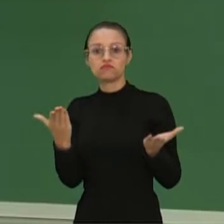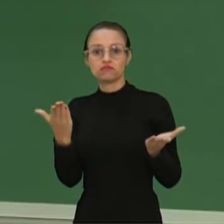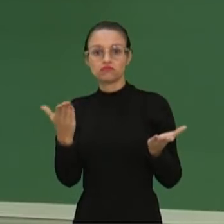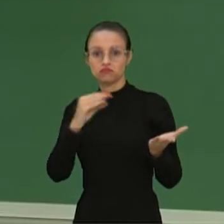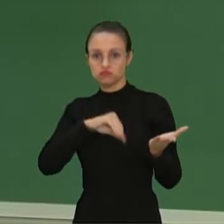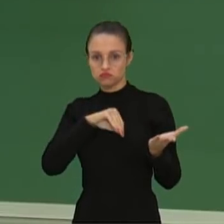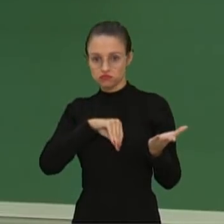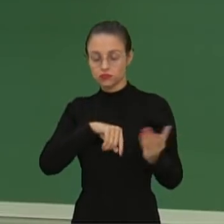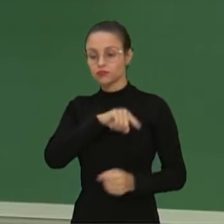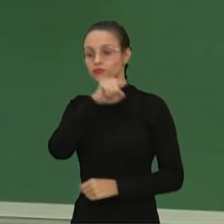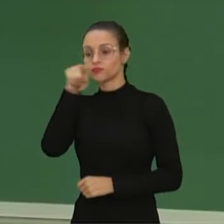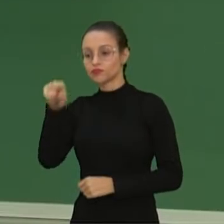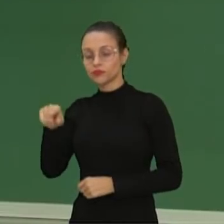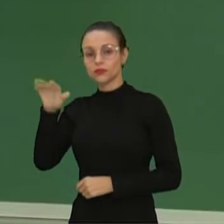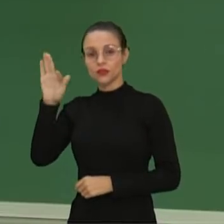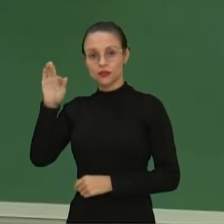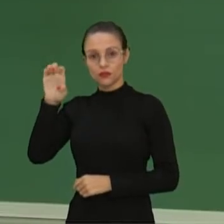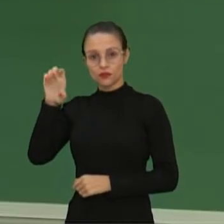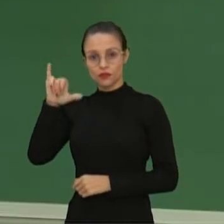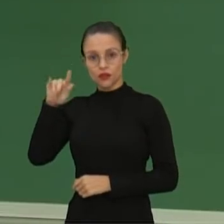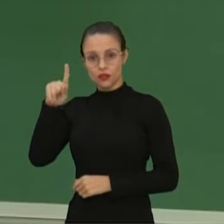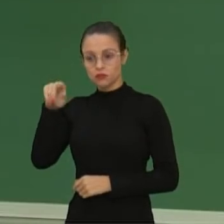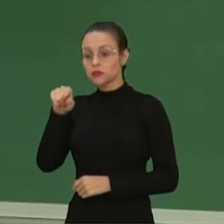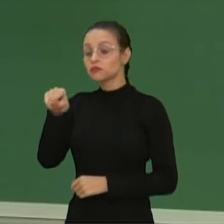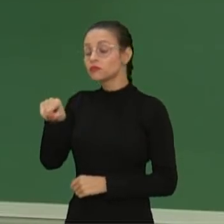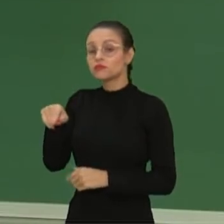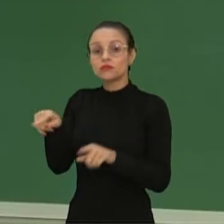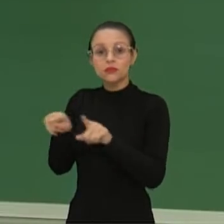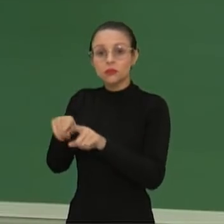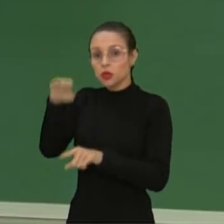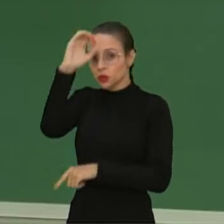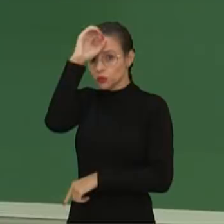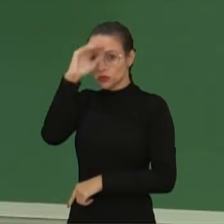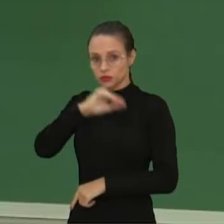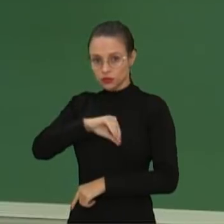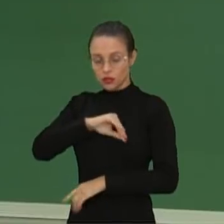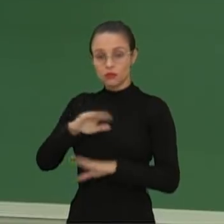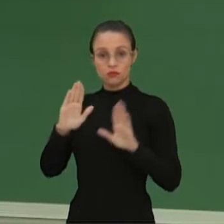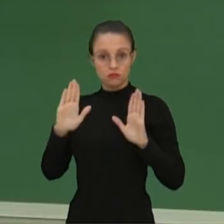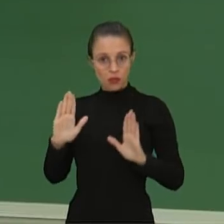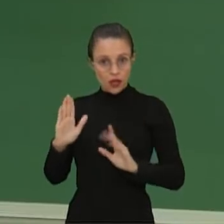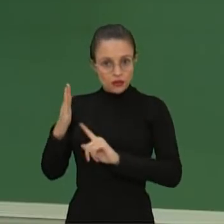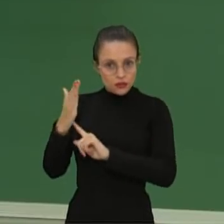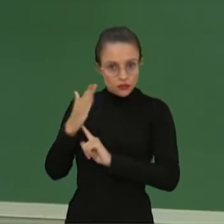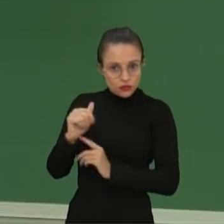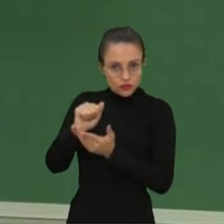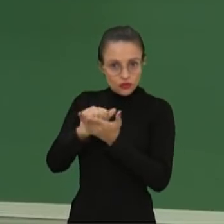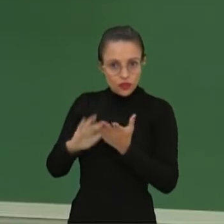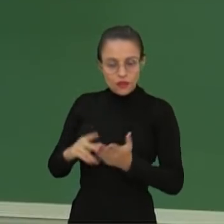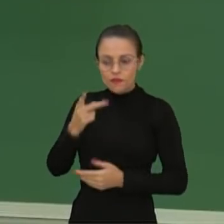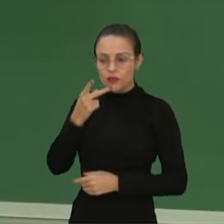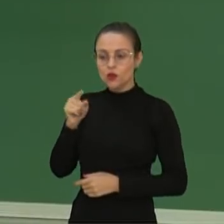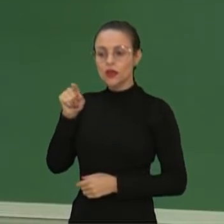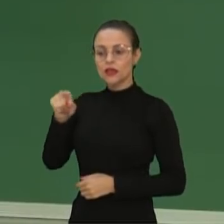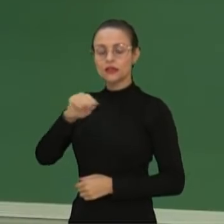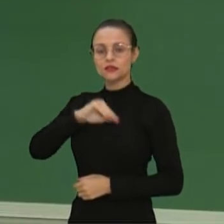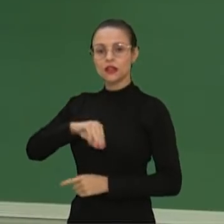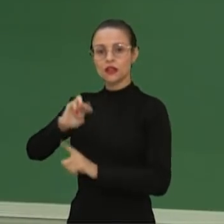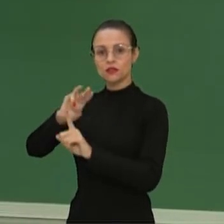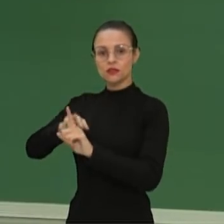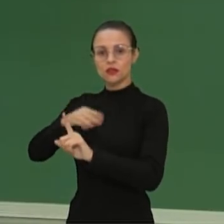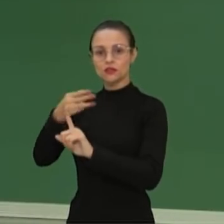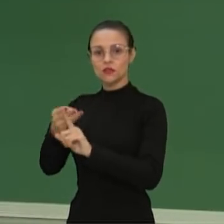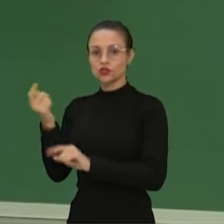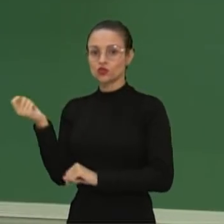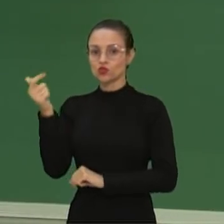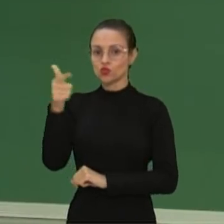X. Felipe, também a gente não sabe quanto que ganha, mas o problema disse que Felipe ganha o triplo de Caio,